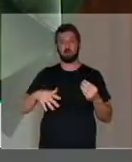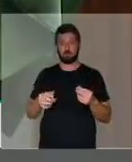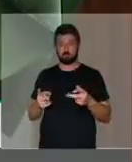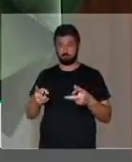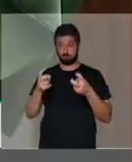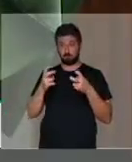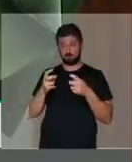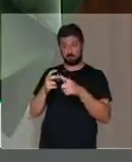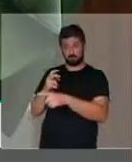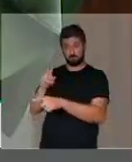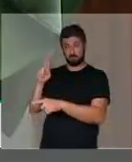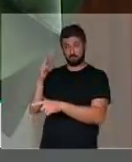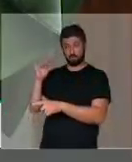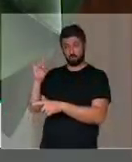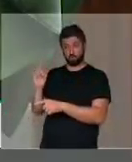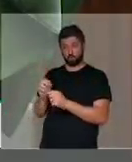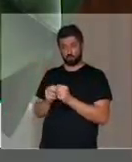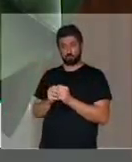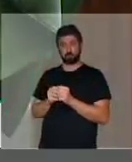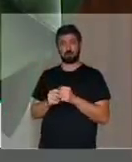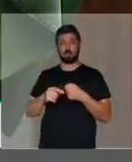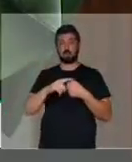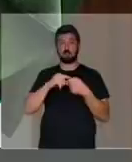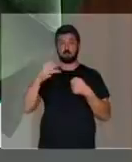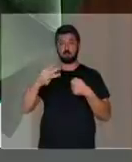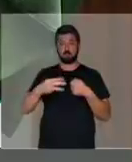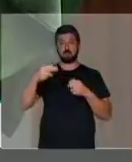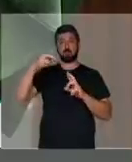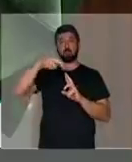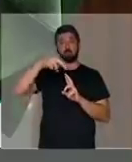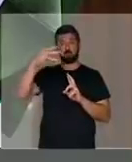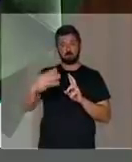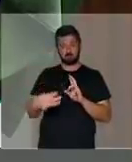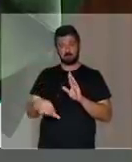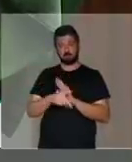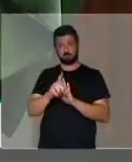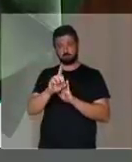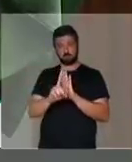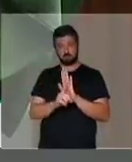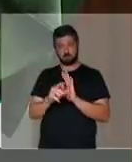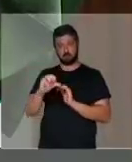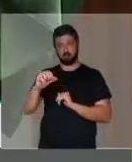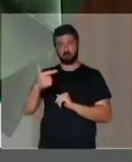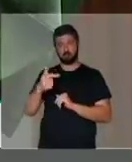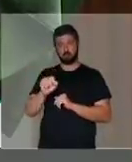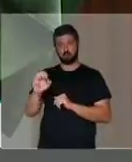Vejamos, deputado Hildo, a redação do artigo 3º, parágrafo 3º do decreto